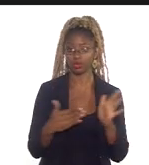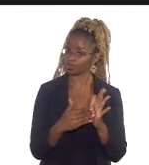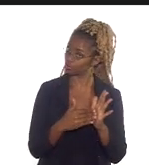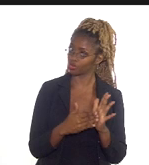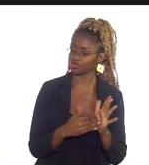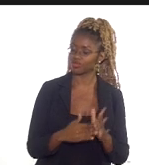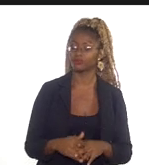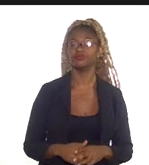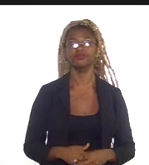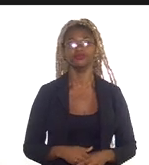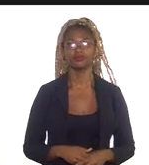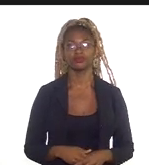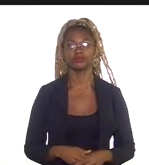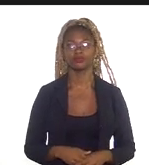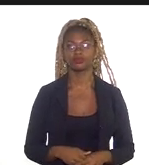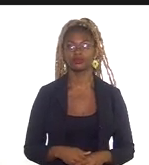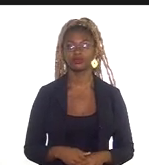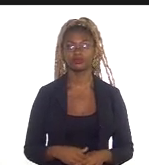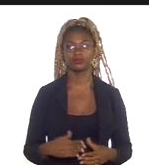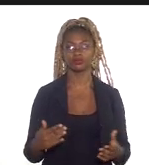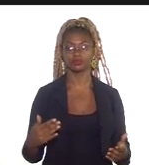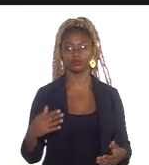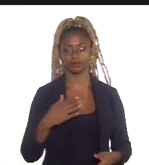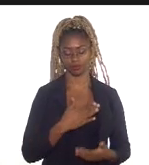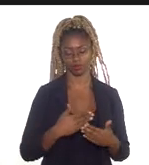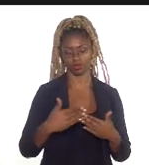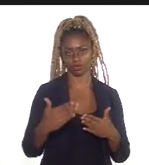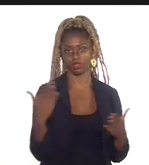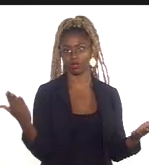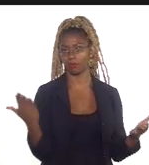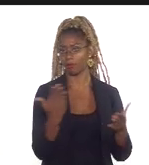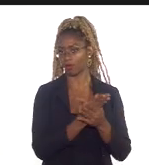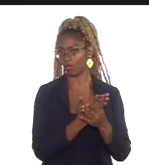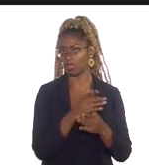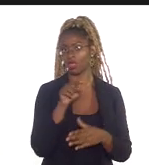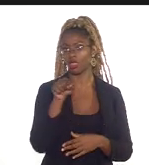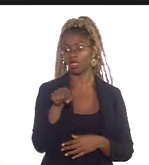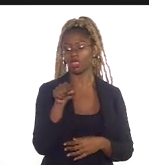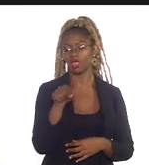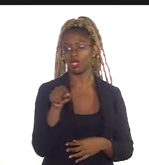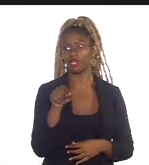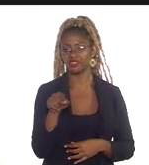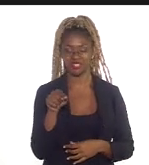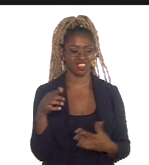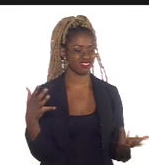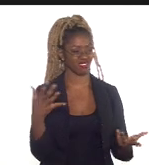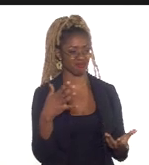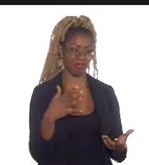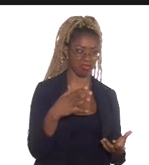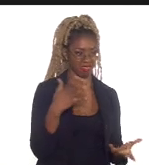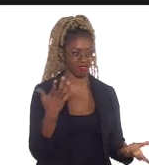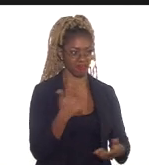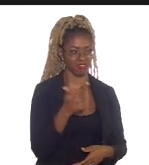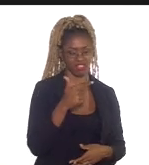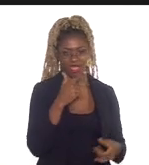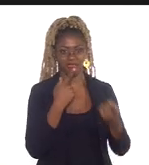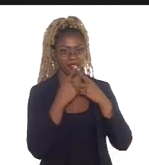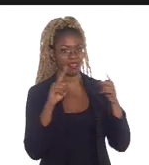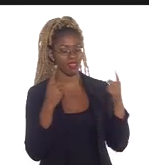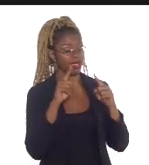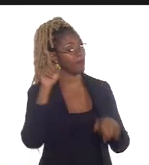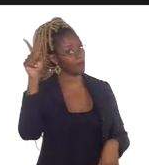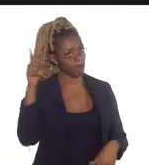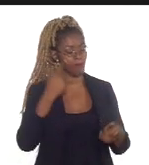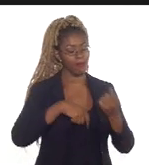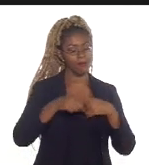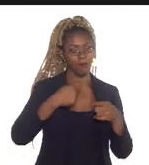que o processo não seja contestado, nem na esfera administrativa, nem